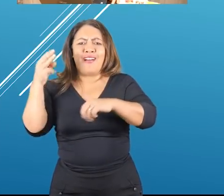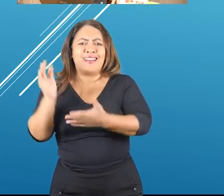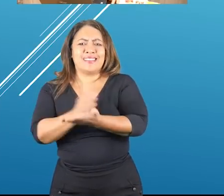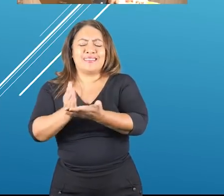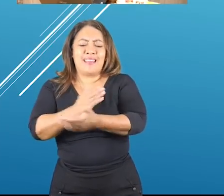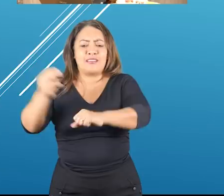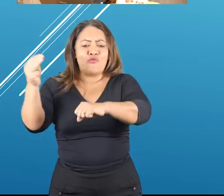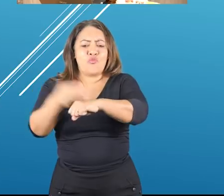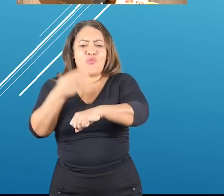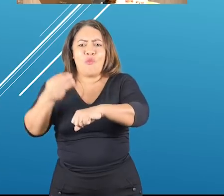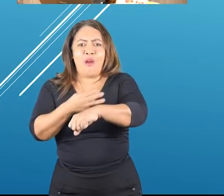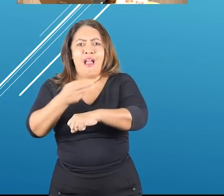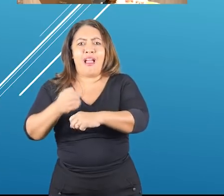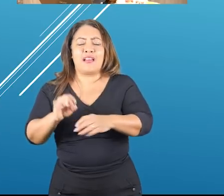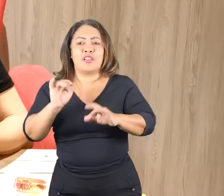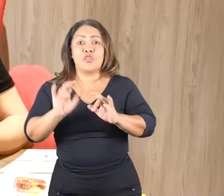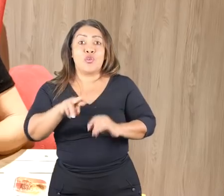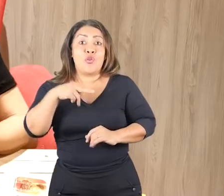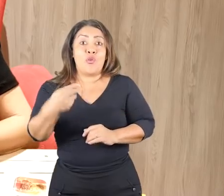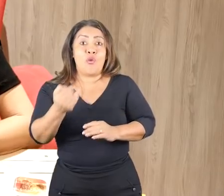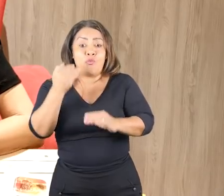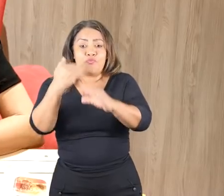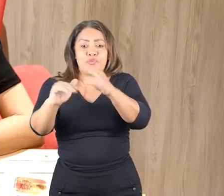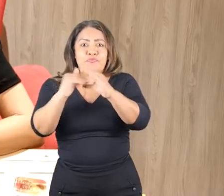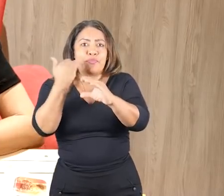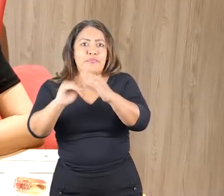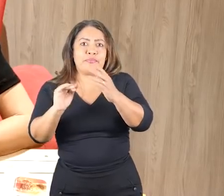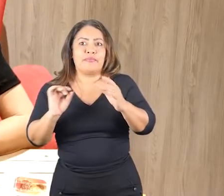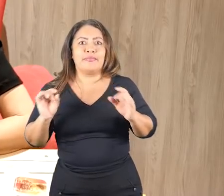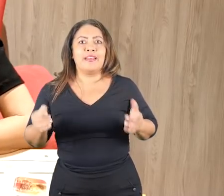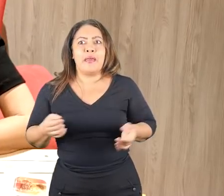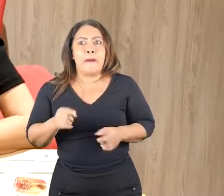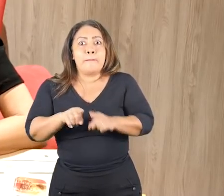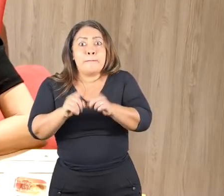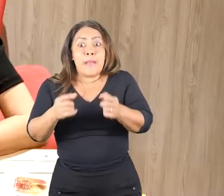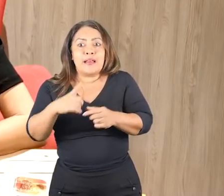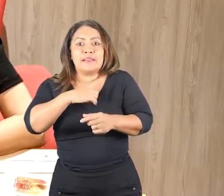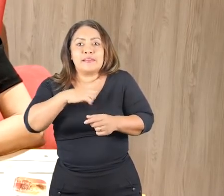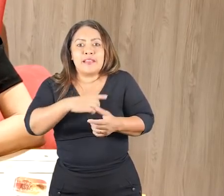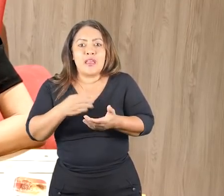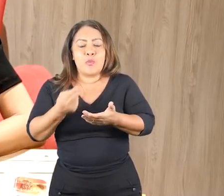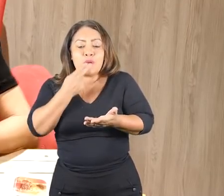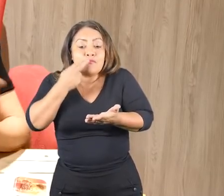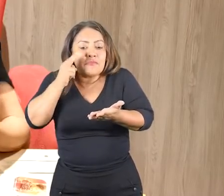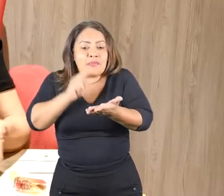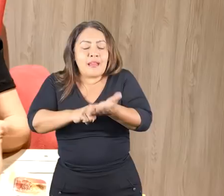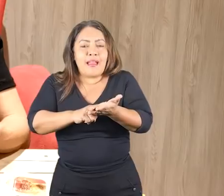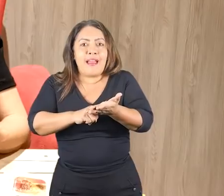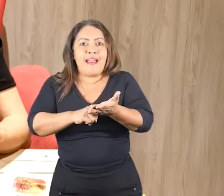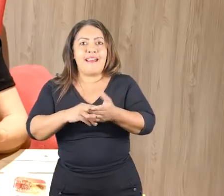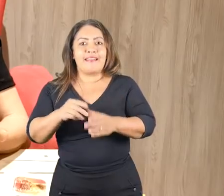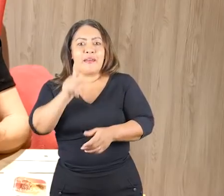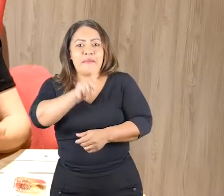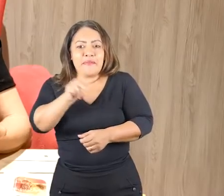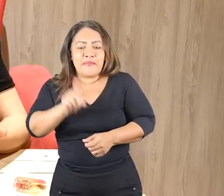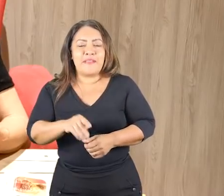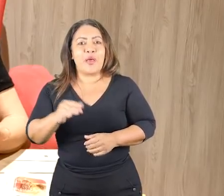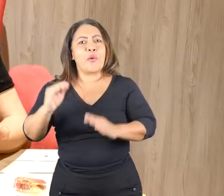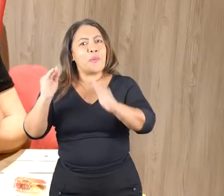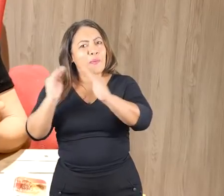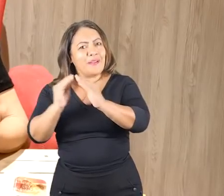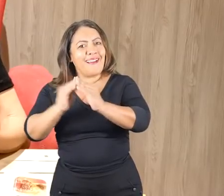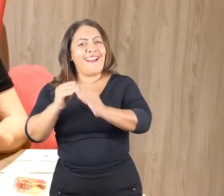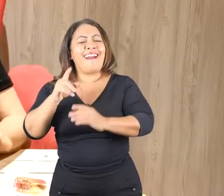fala por WhatsApp, por e-mail, e receber uma carta da professora em casa foi muito interessante. Então nós